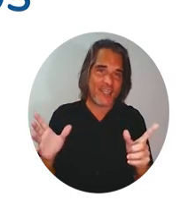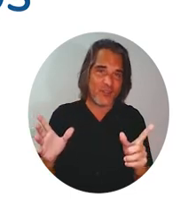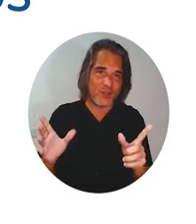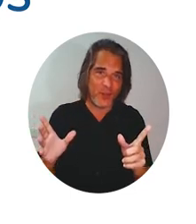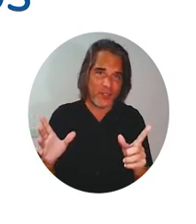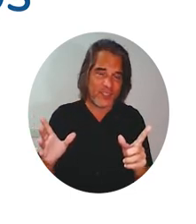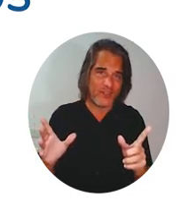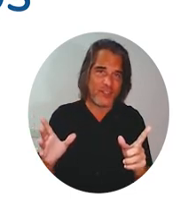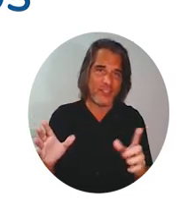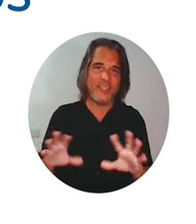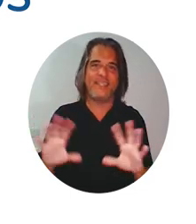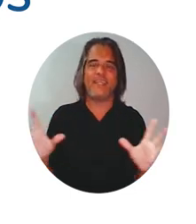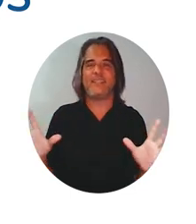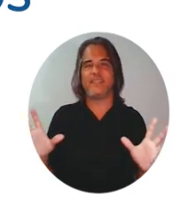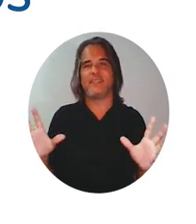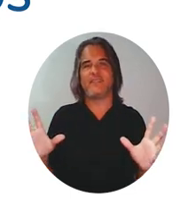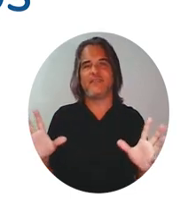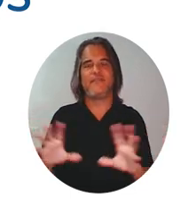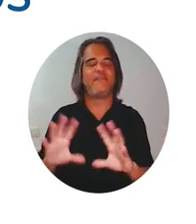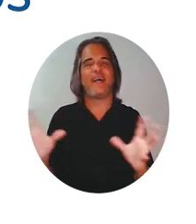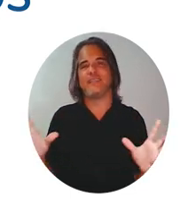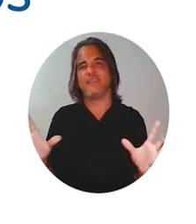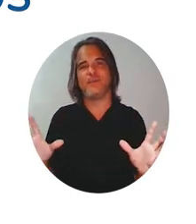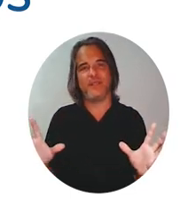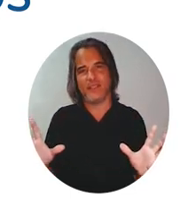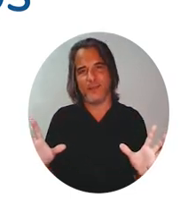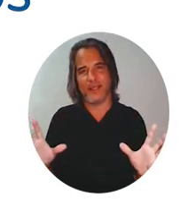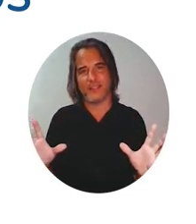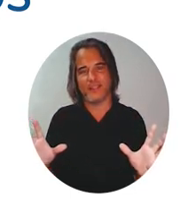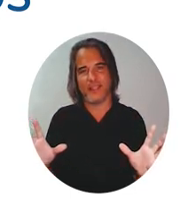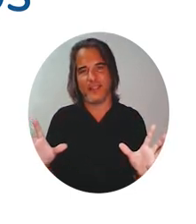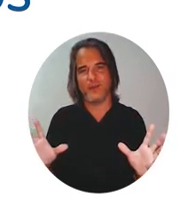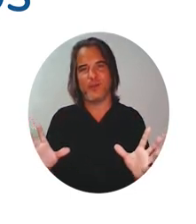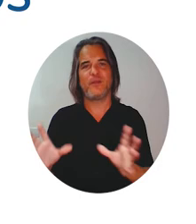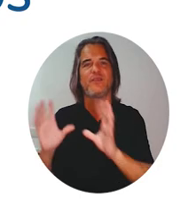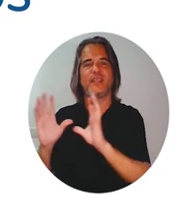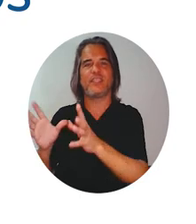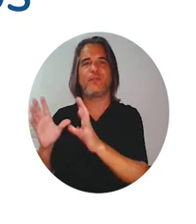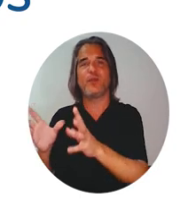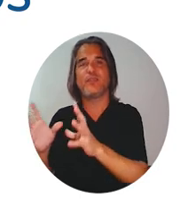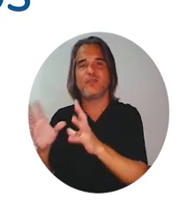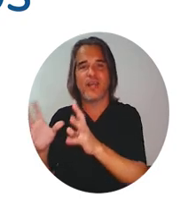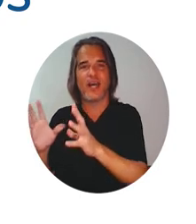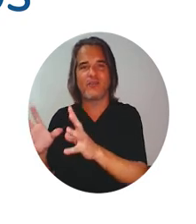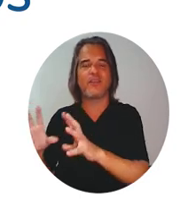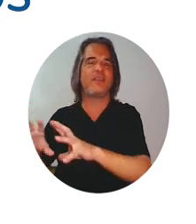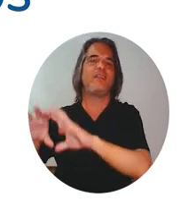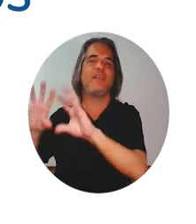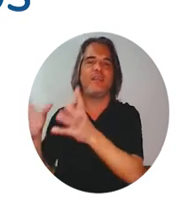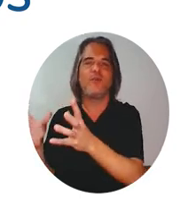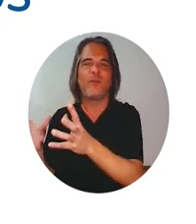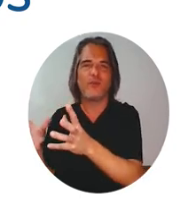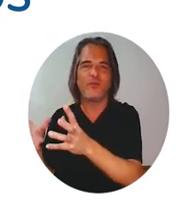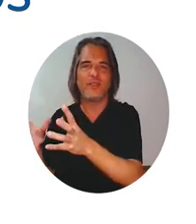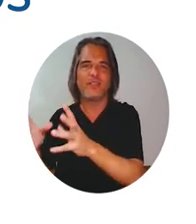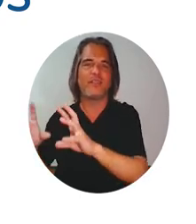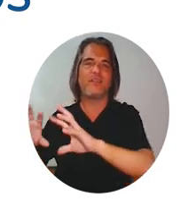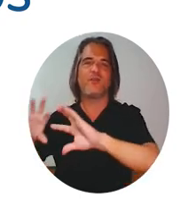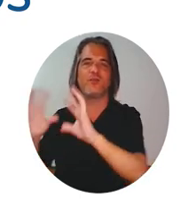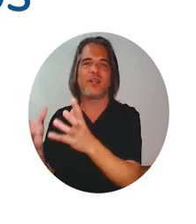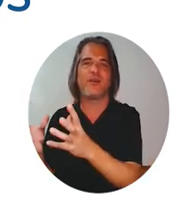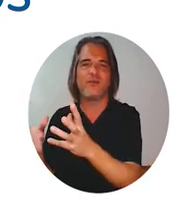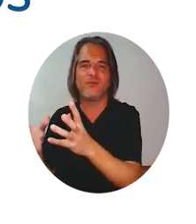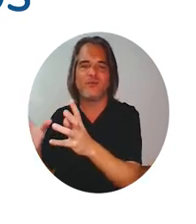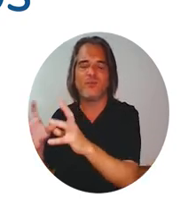Análise de dados pode ser dividida em três fases principais. Né? Então, primeiro você está explorando os dados, tentando entender alguma coisa,